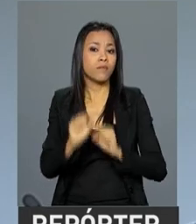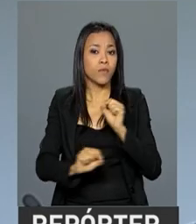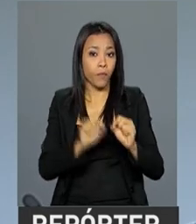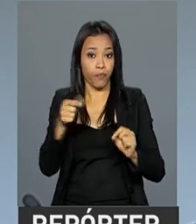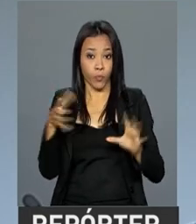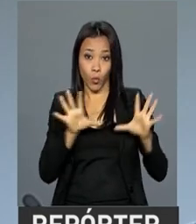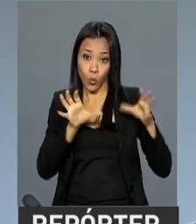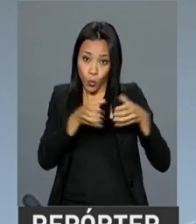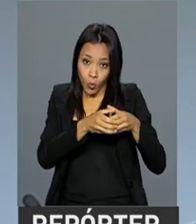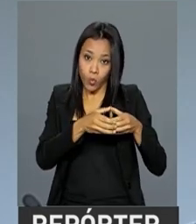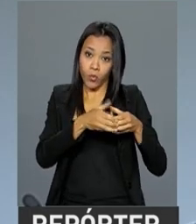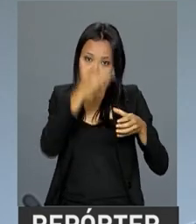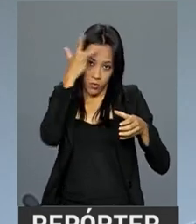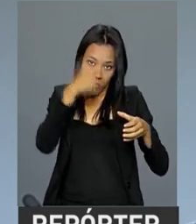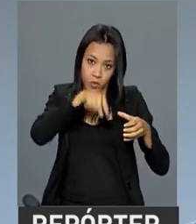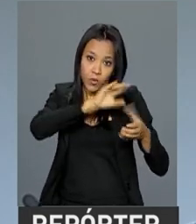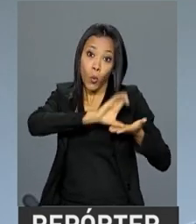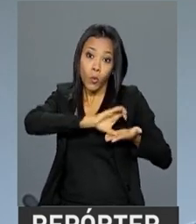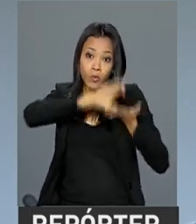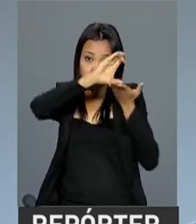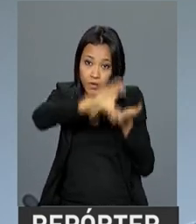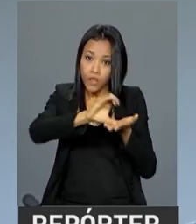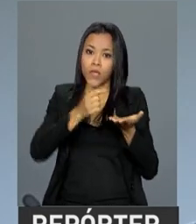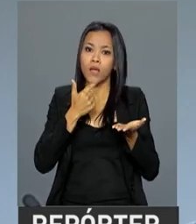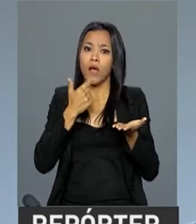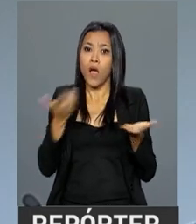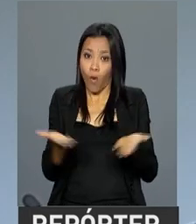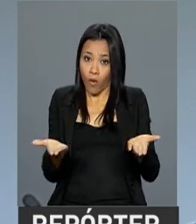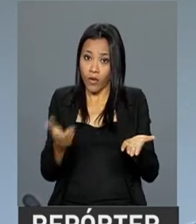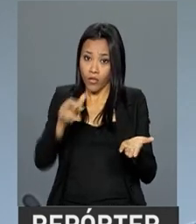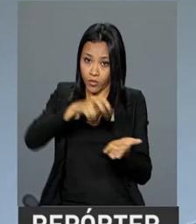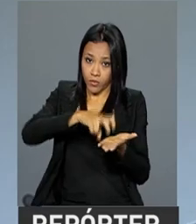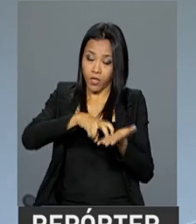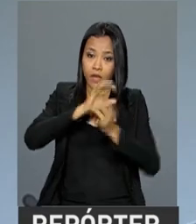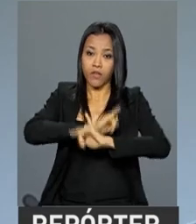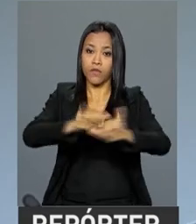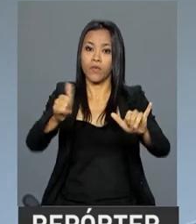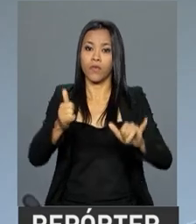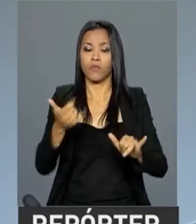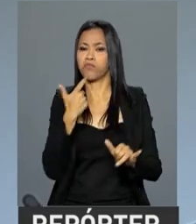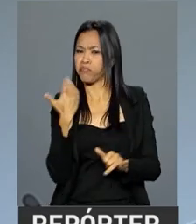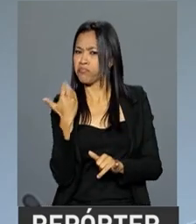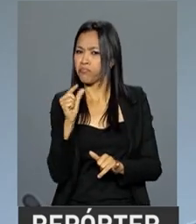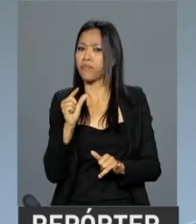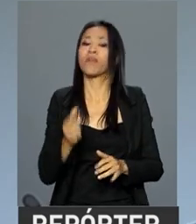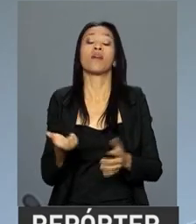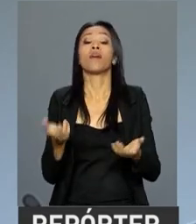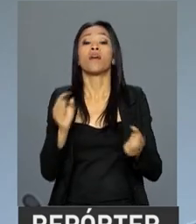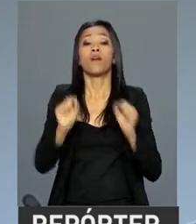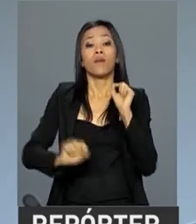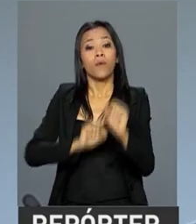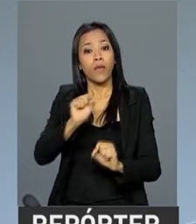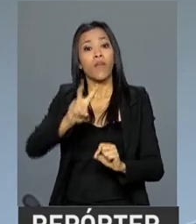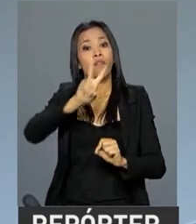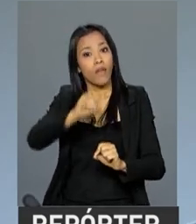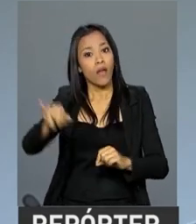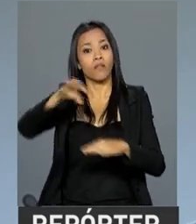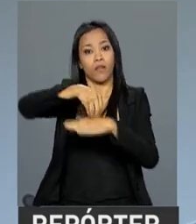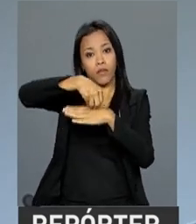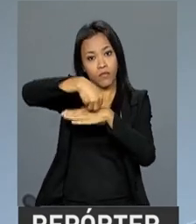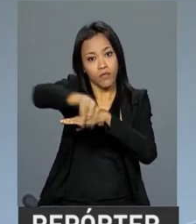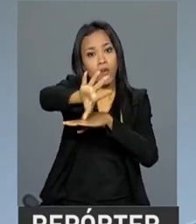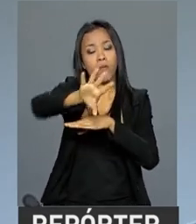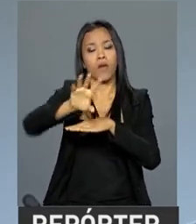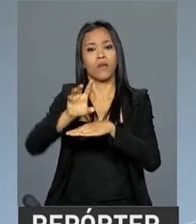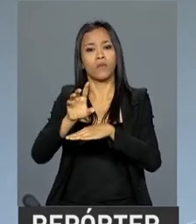Conselho Monetário Nacional ele também informou agora pela manhã que a partir de agora será divulgado, será informado e